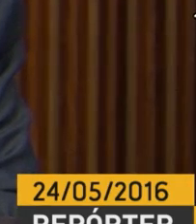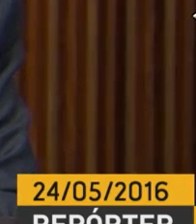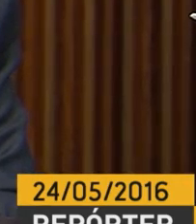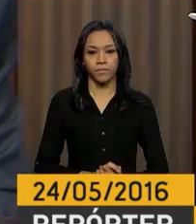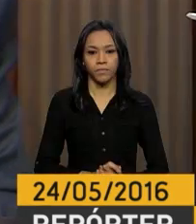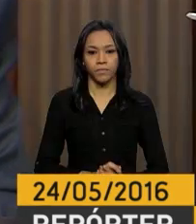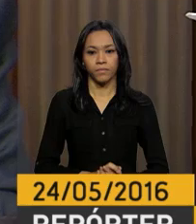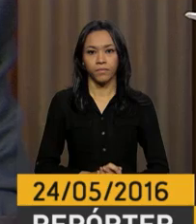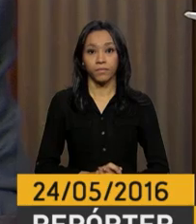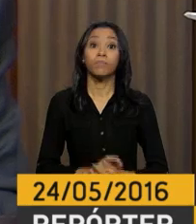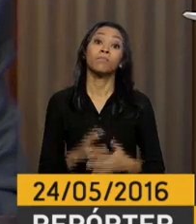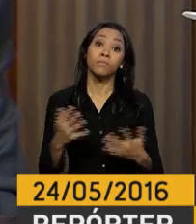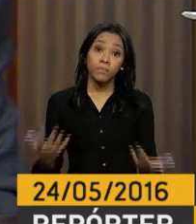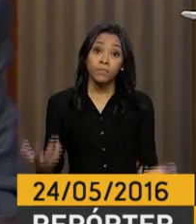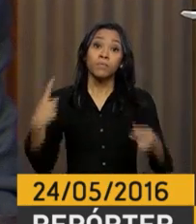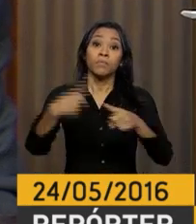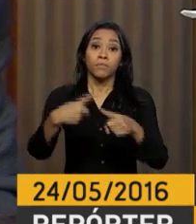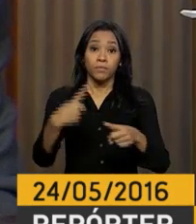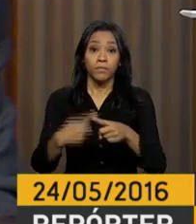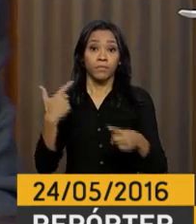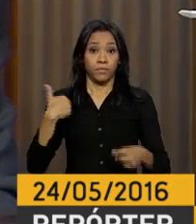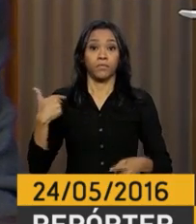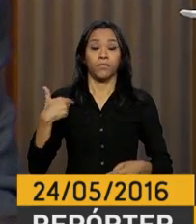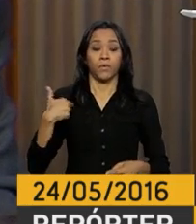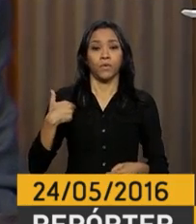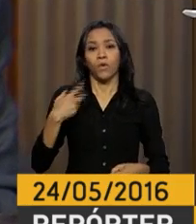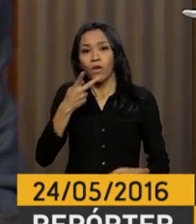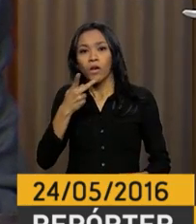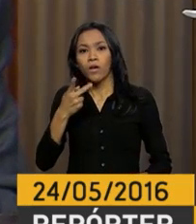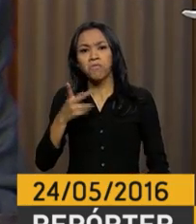Por que é que eu estou fazendo essa preliminar?